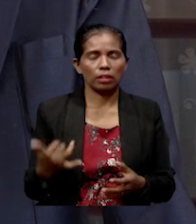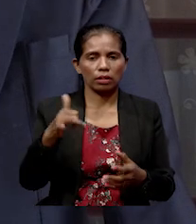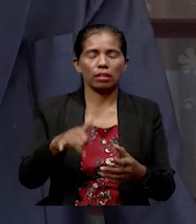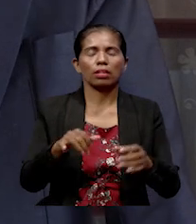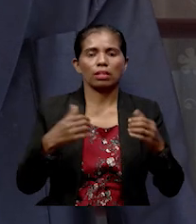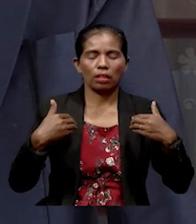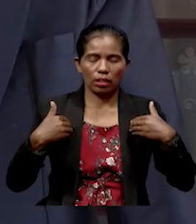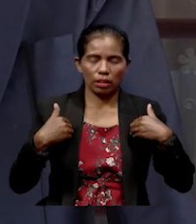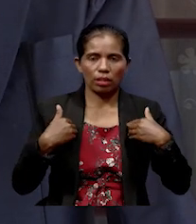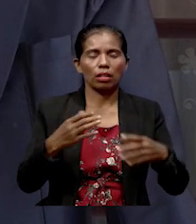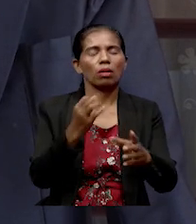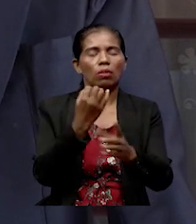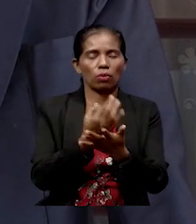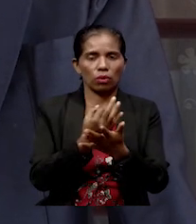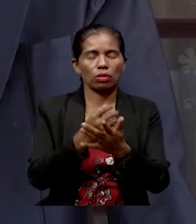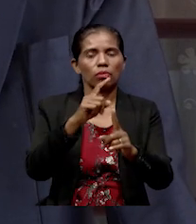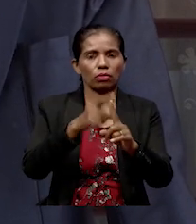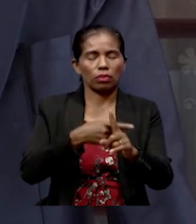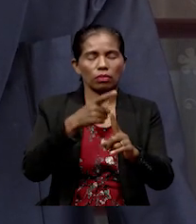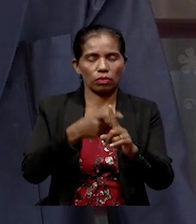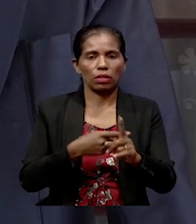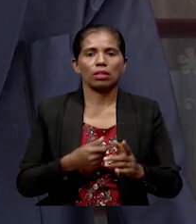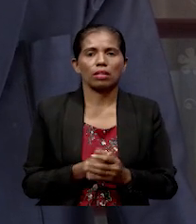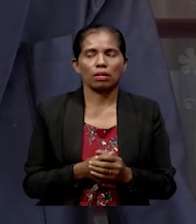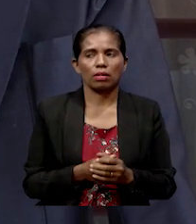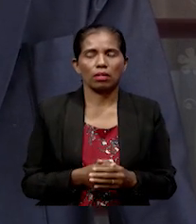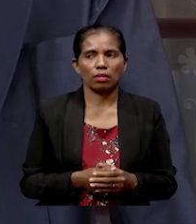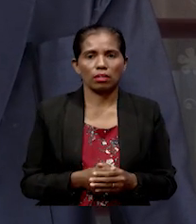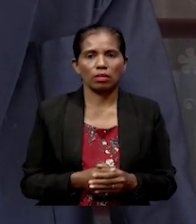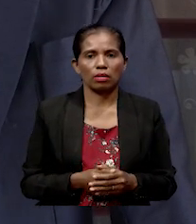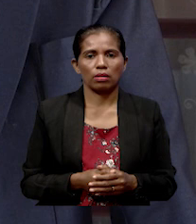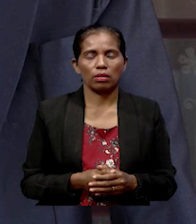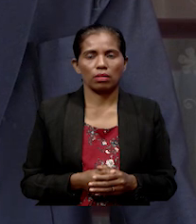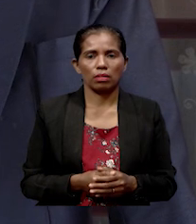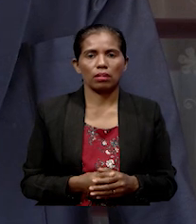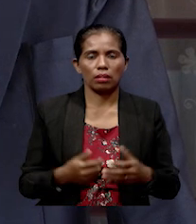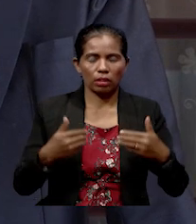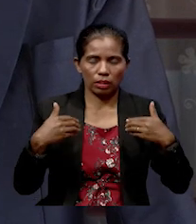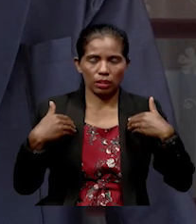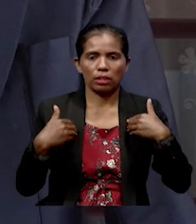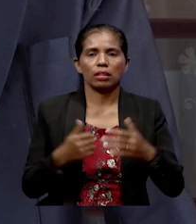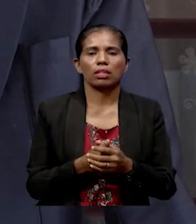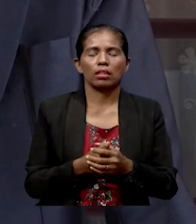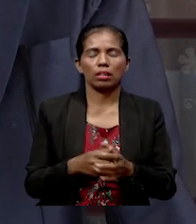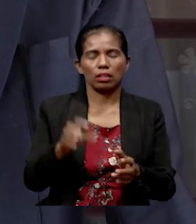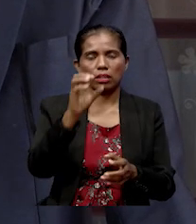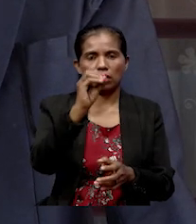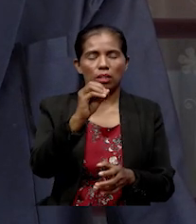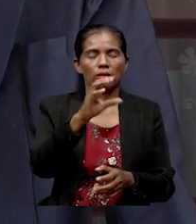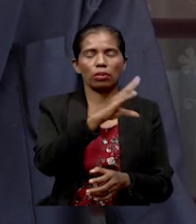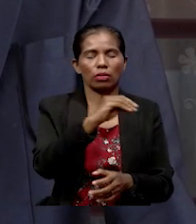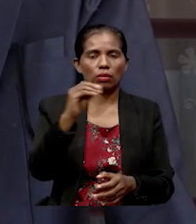tão pensão fulfula, 15, 19, 20, 24. Mas pelo menos ir a 4 a 7,